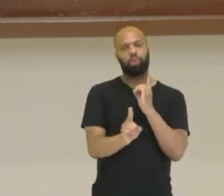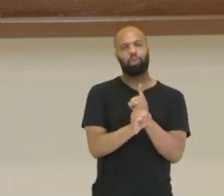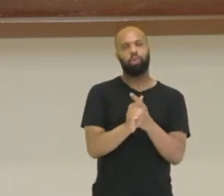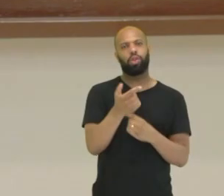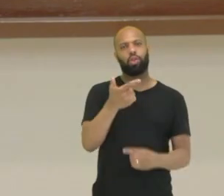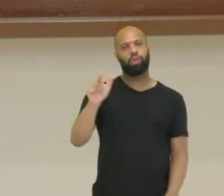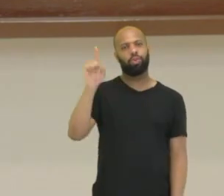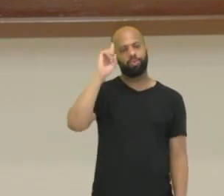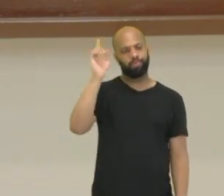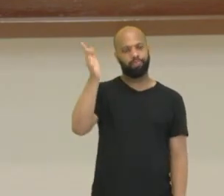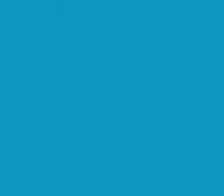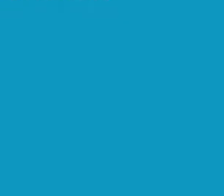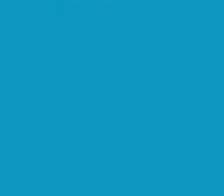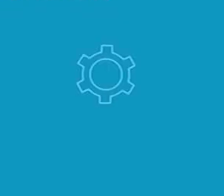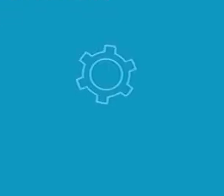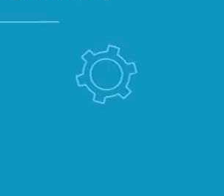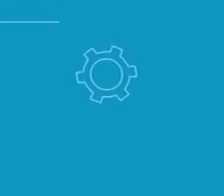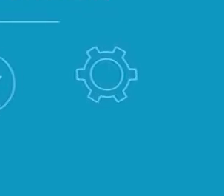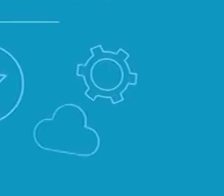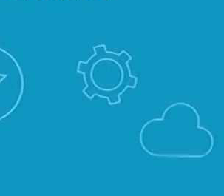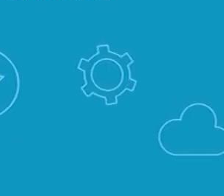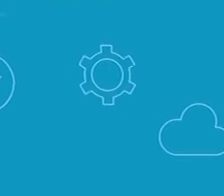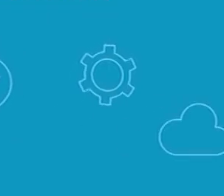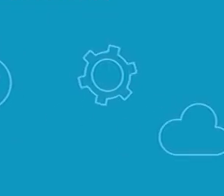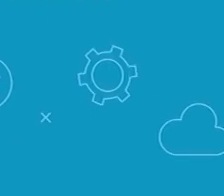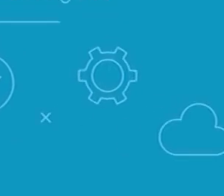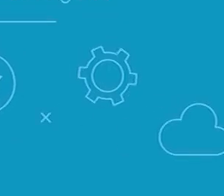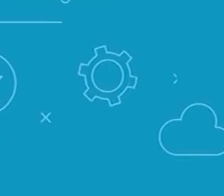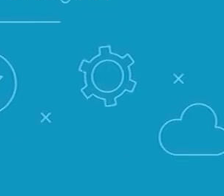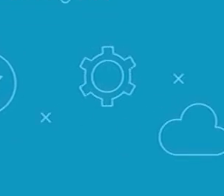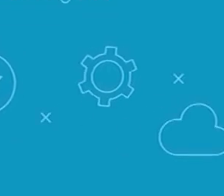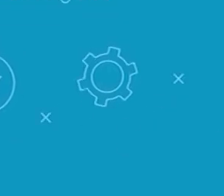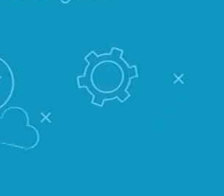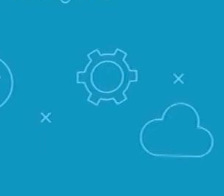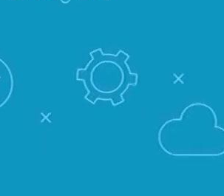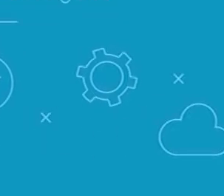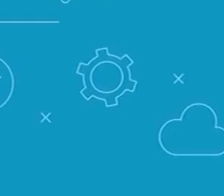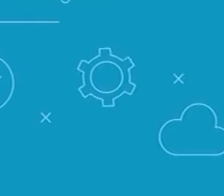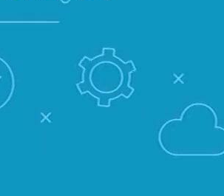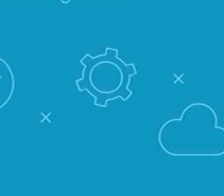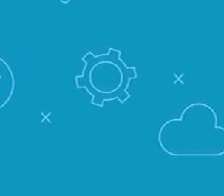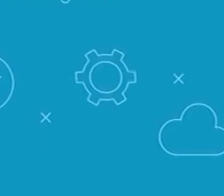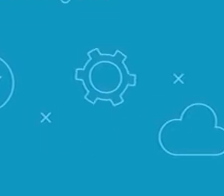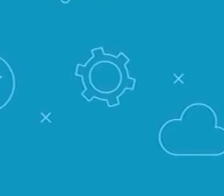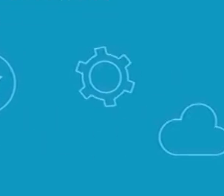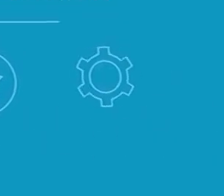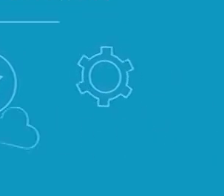próxima aula. Até lá!